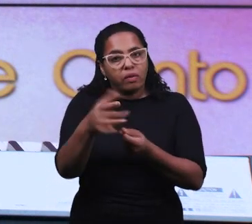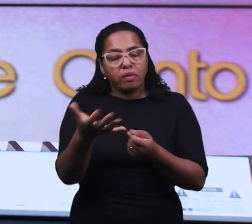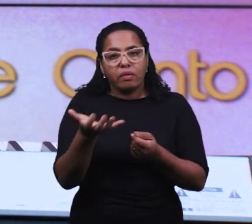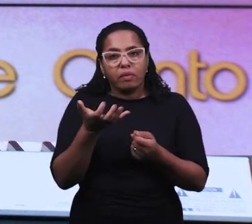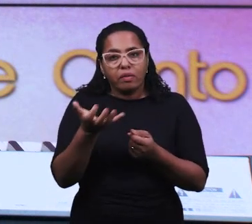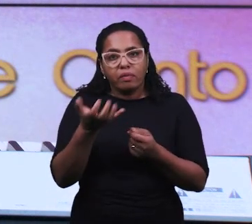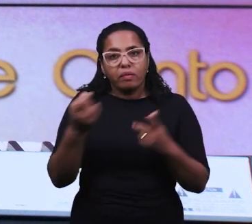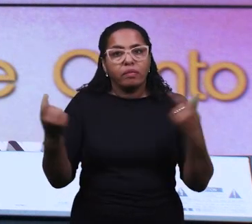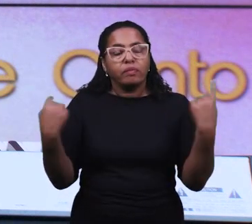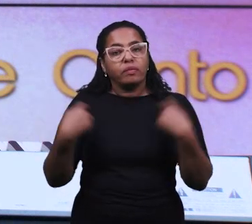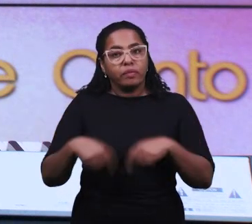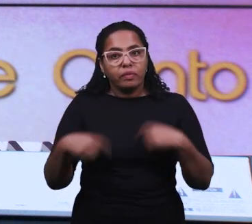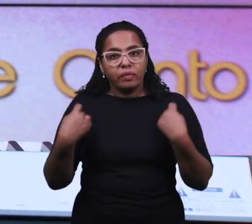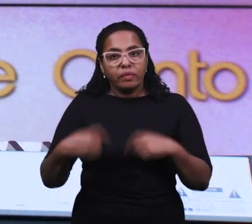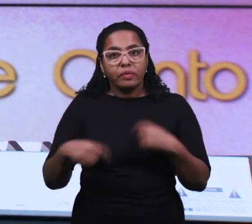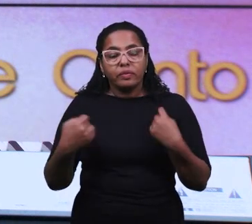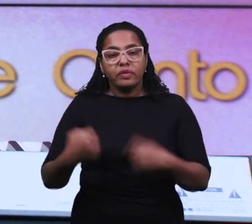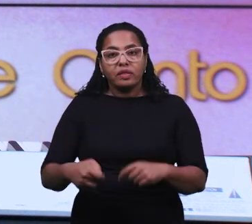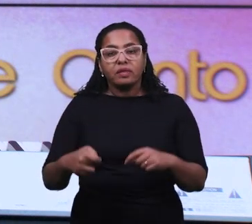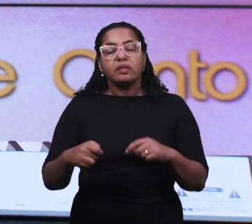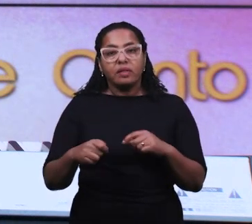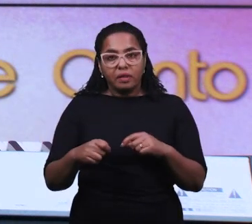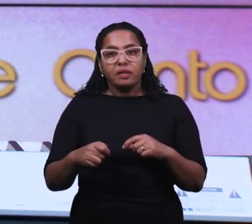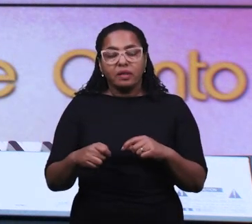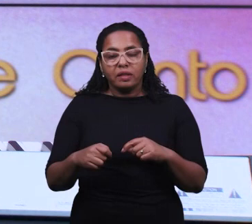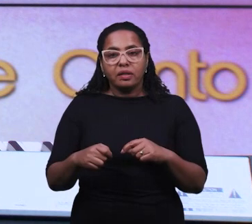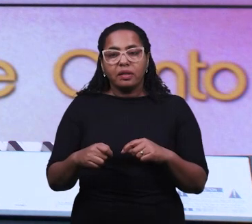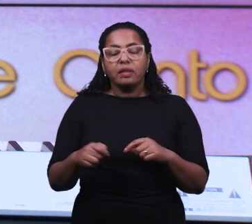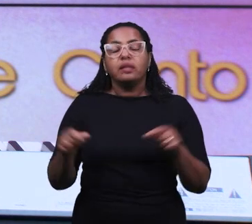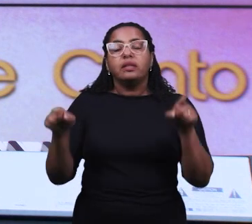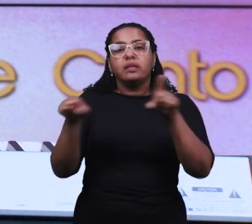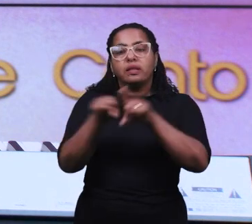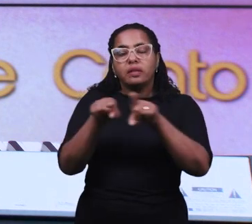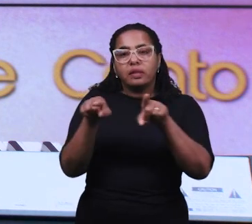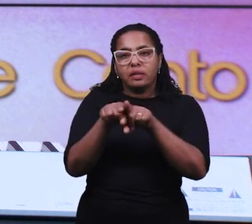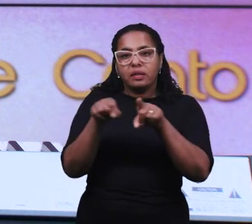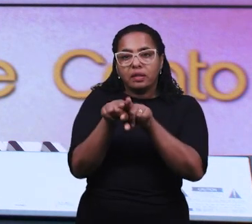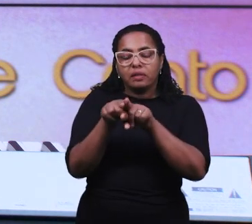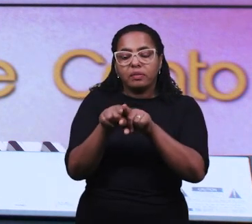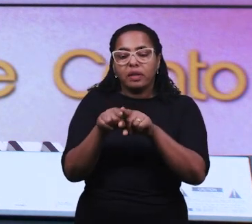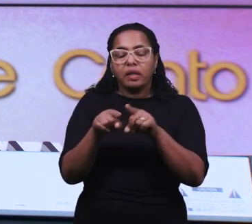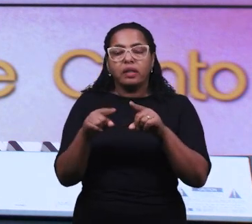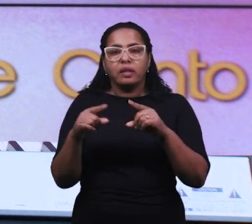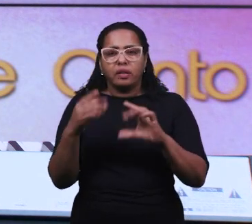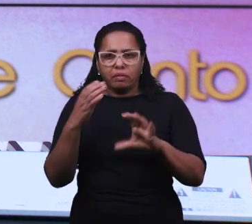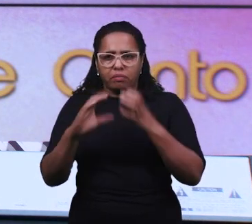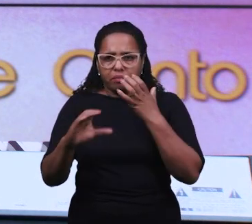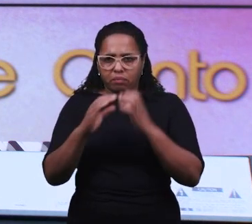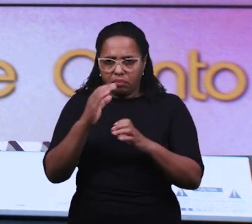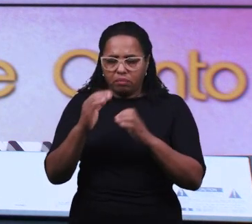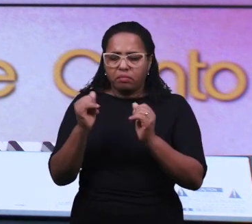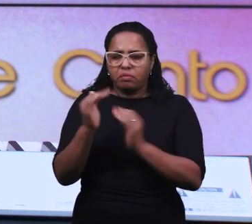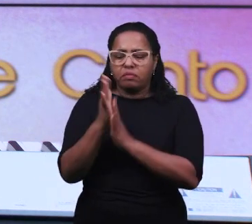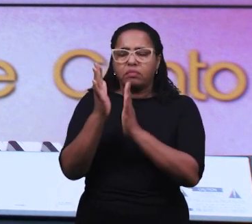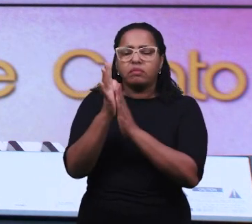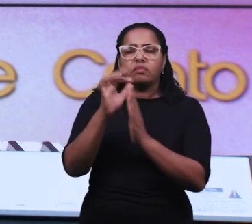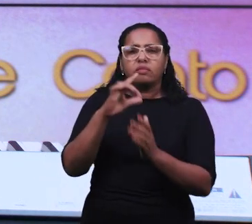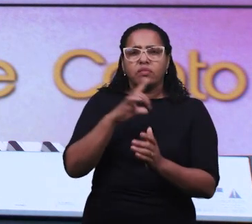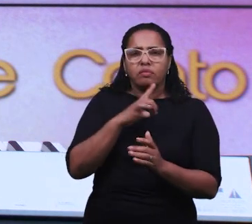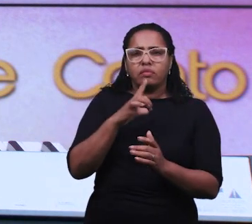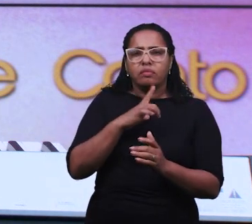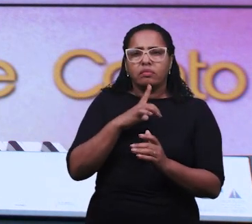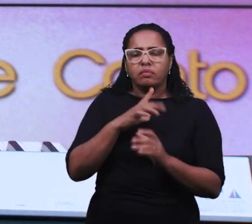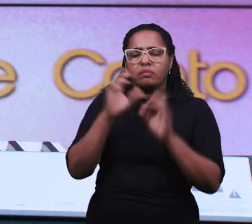quer, que você precisa colocar nele e para que aquilo que nós estamos cantando, o louvor,